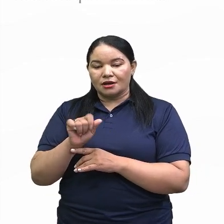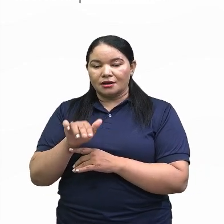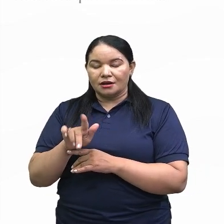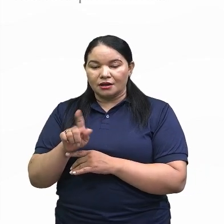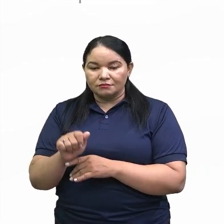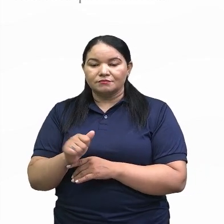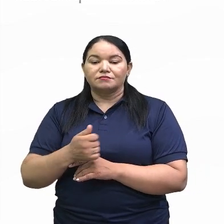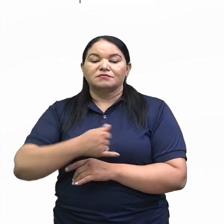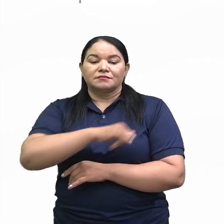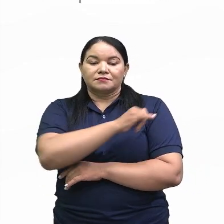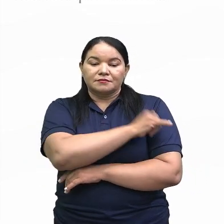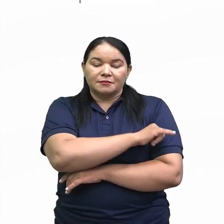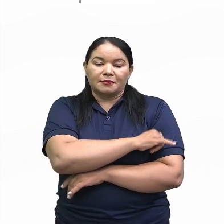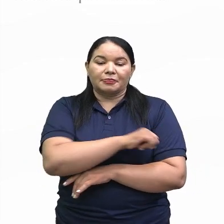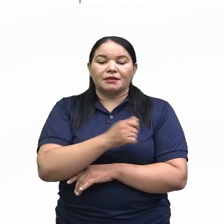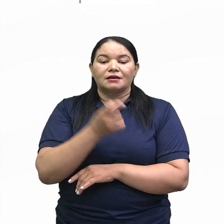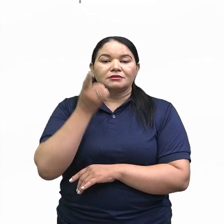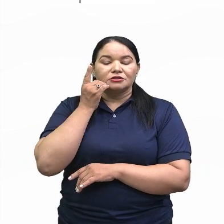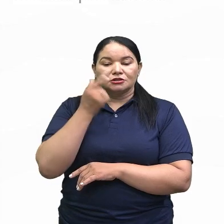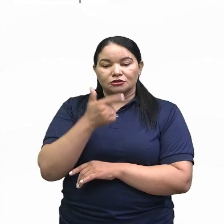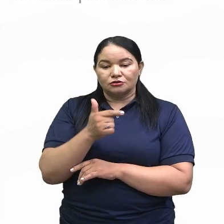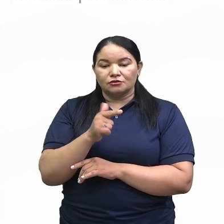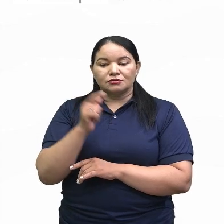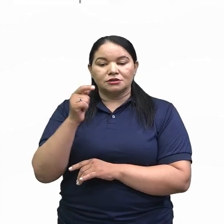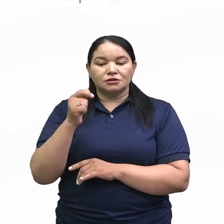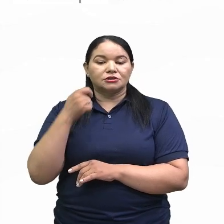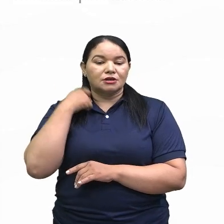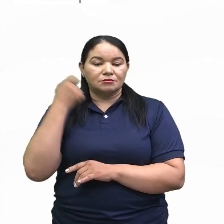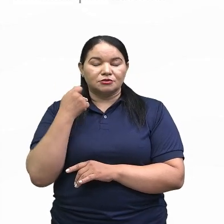Rio de Janeiro, no dia 12 de abril de